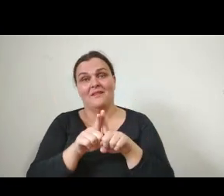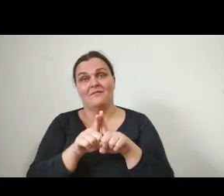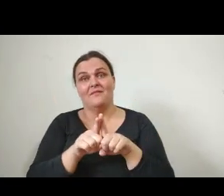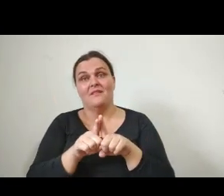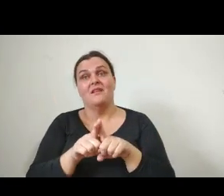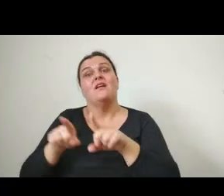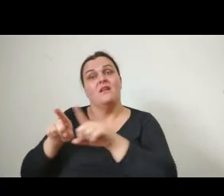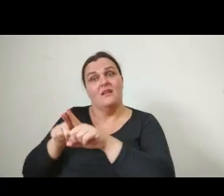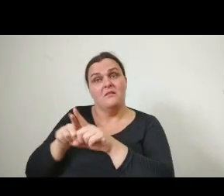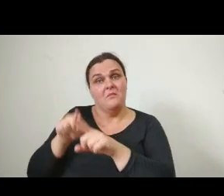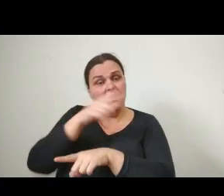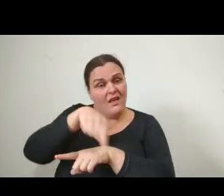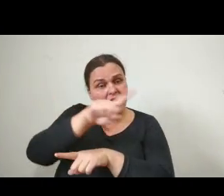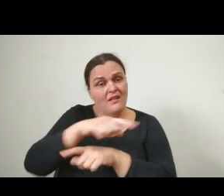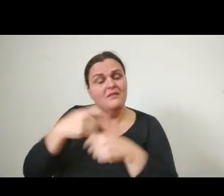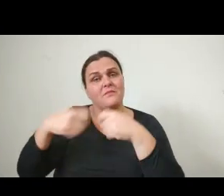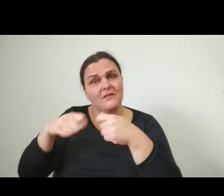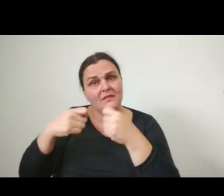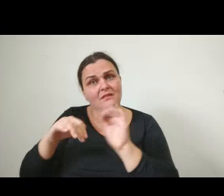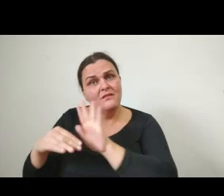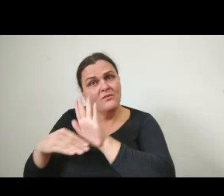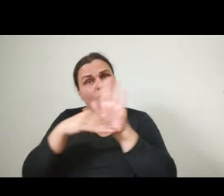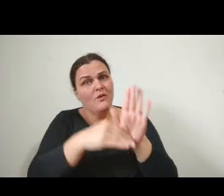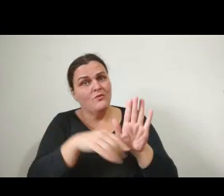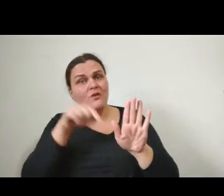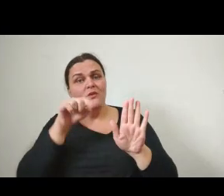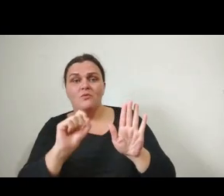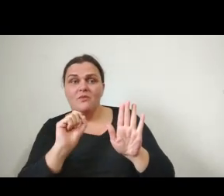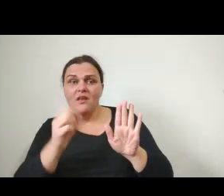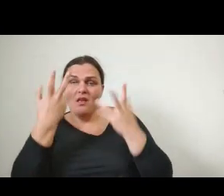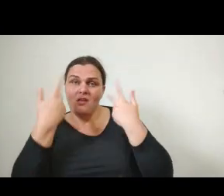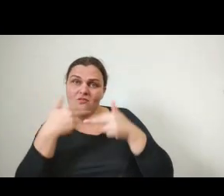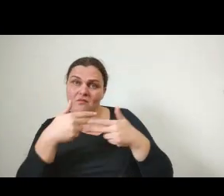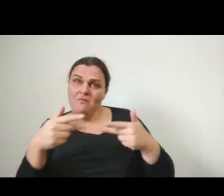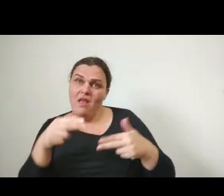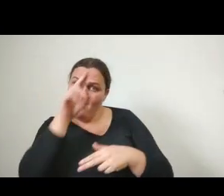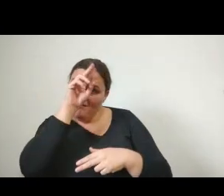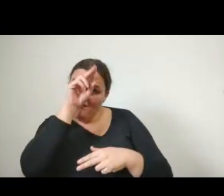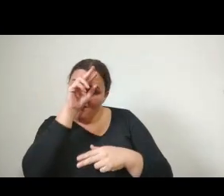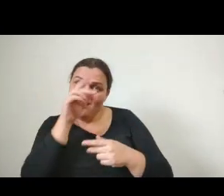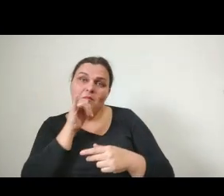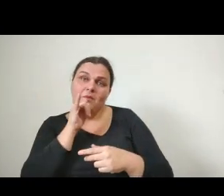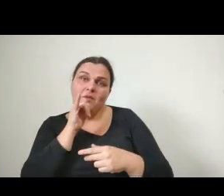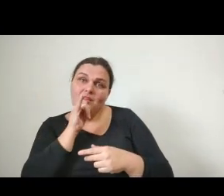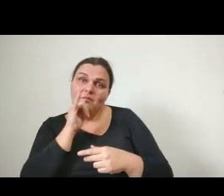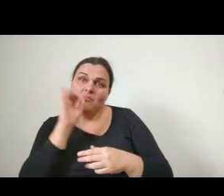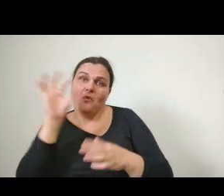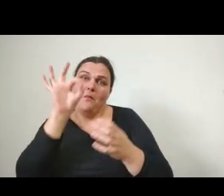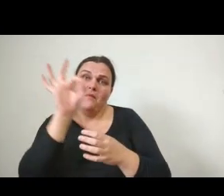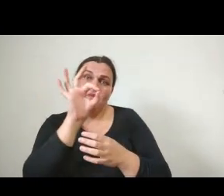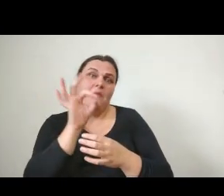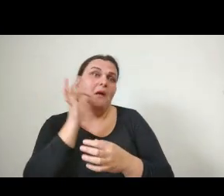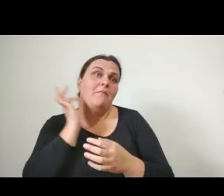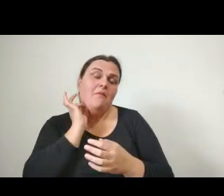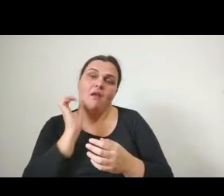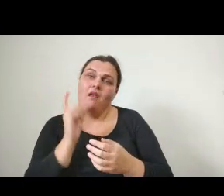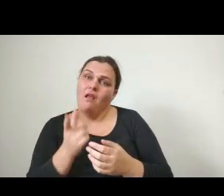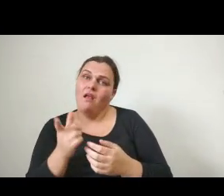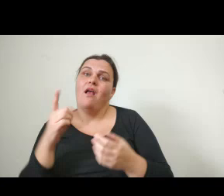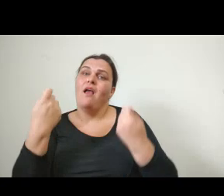espécies cultivadas. Se não me engano, né, mais de 75% das espécies cultivadas precisam de